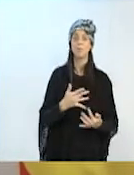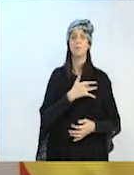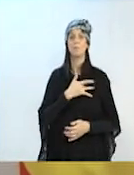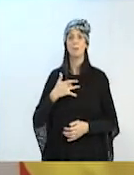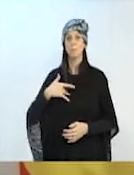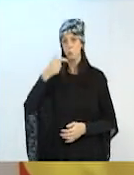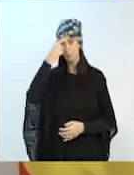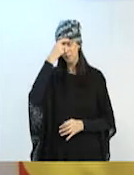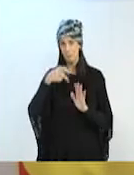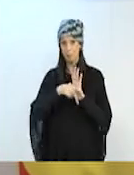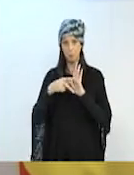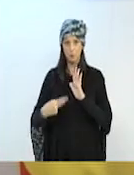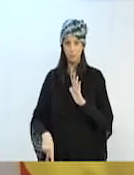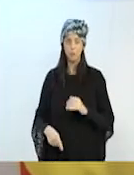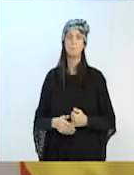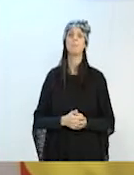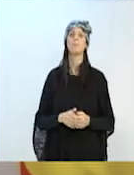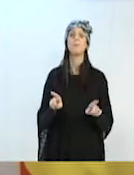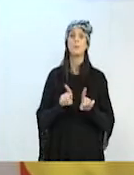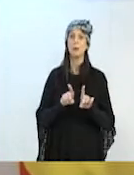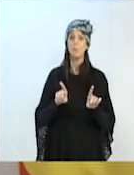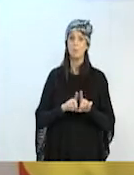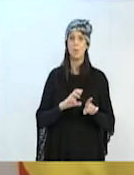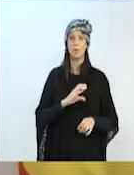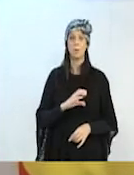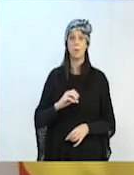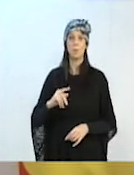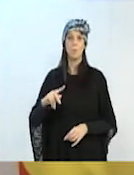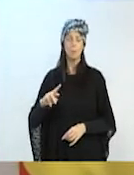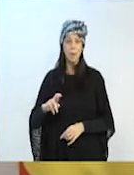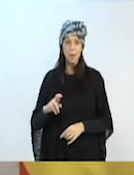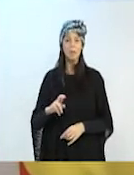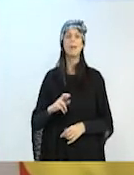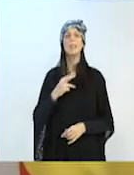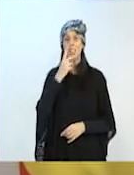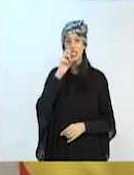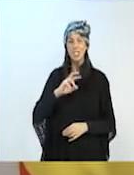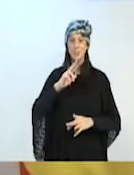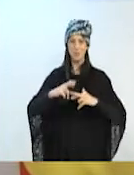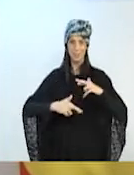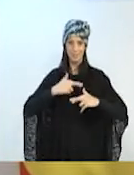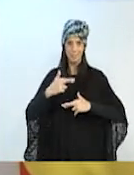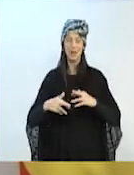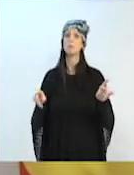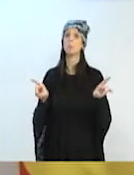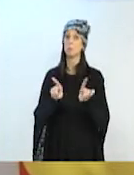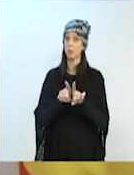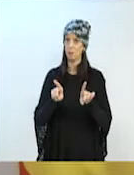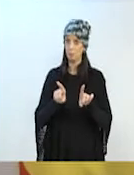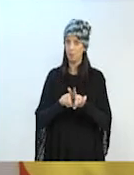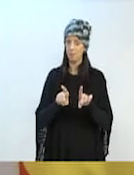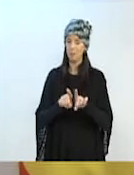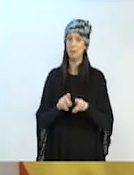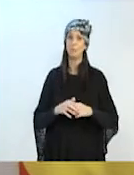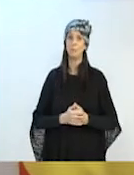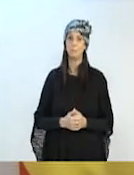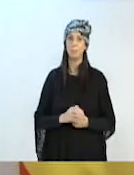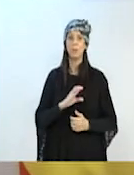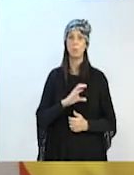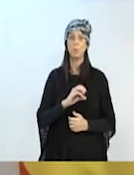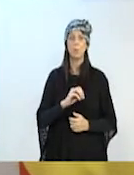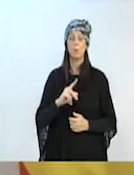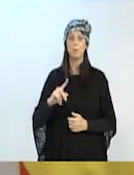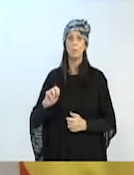município. A Cooper Reciblu, que é a cooperativa de reciclagem de Blumenau. A Coopertran,